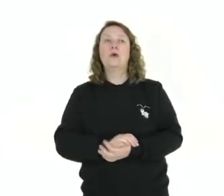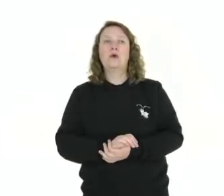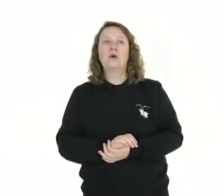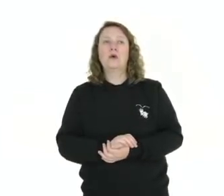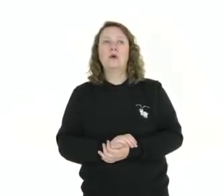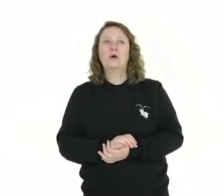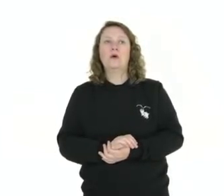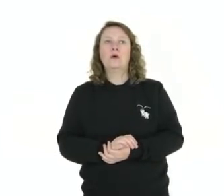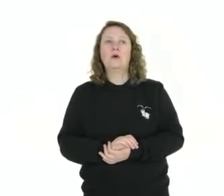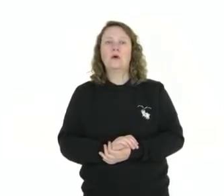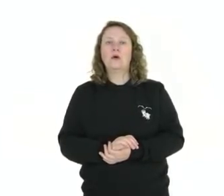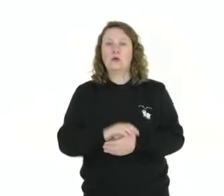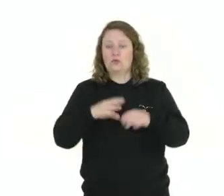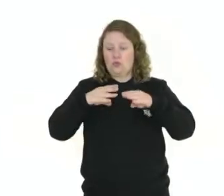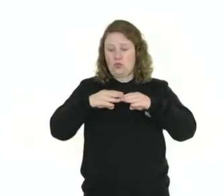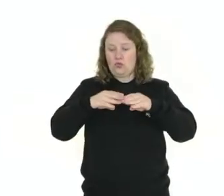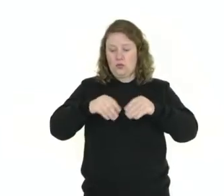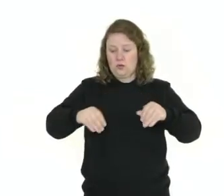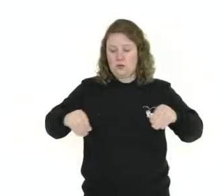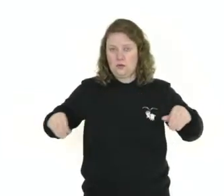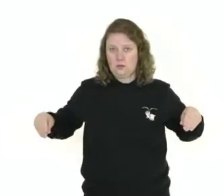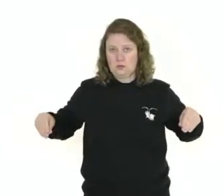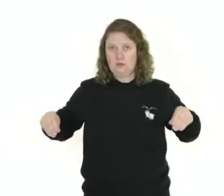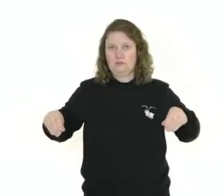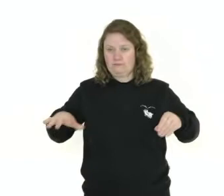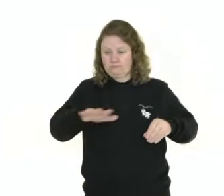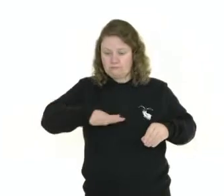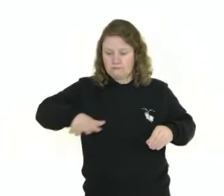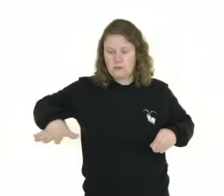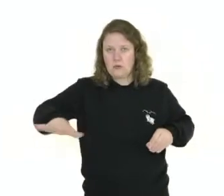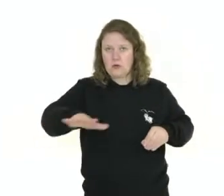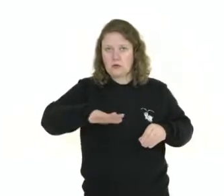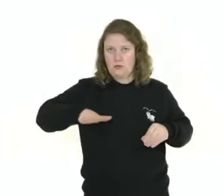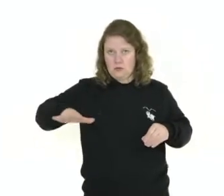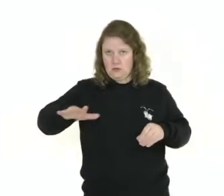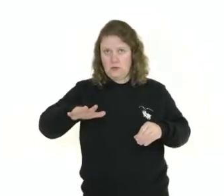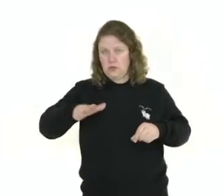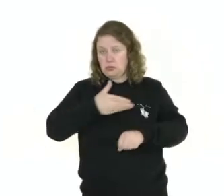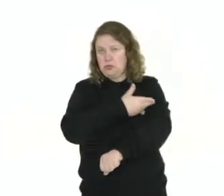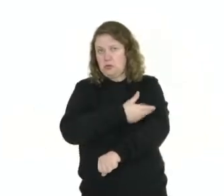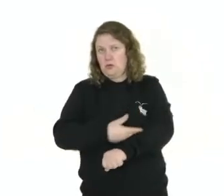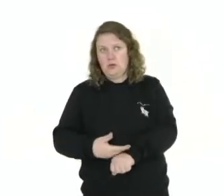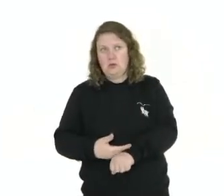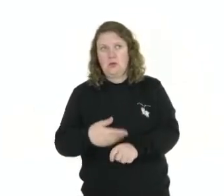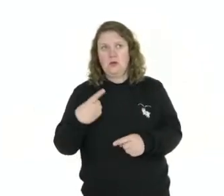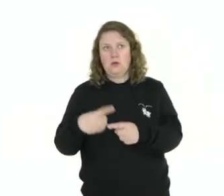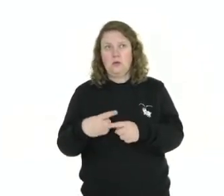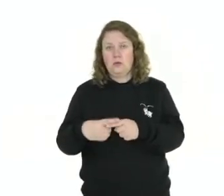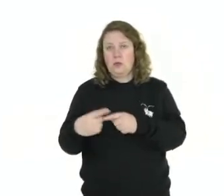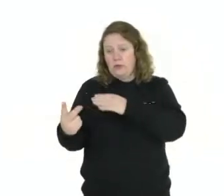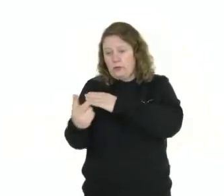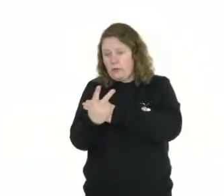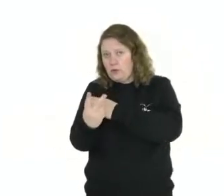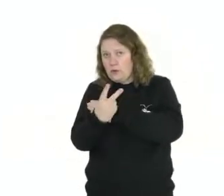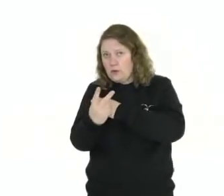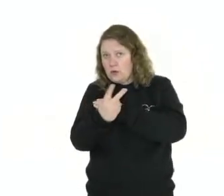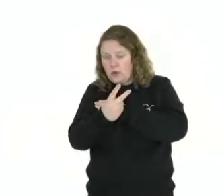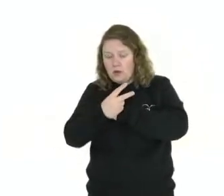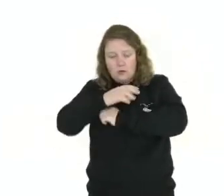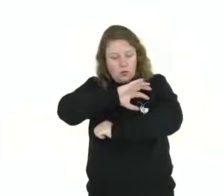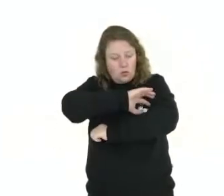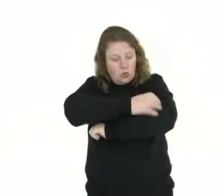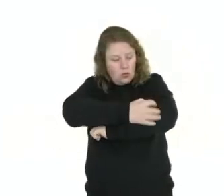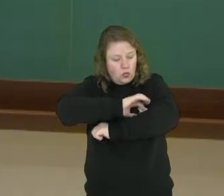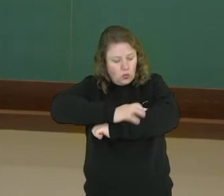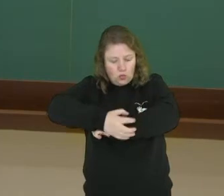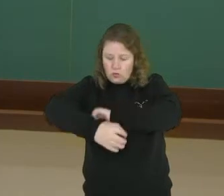essa habitação aqui no meio terrestre, por conta das suas escamas, a proteção do teu corpo ali